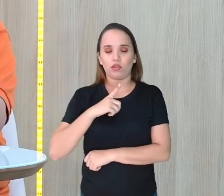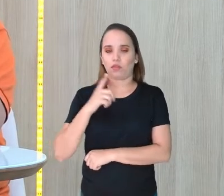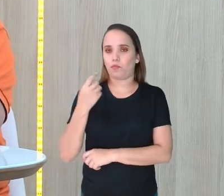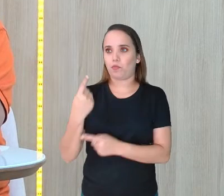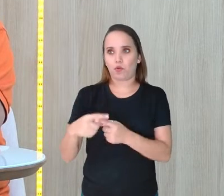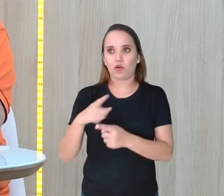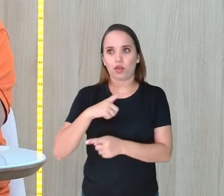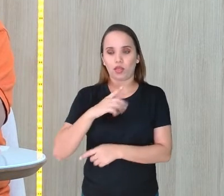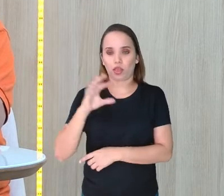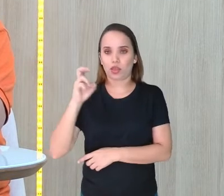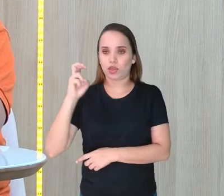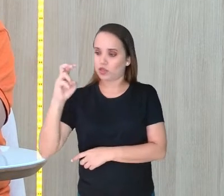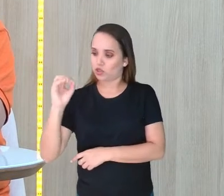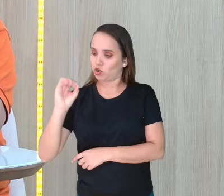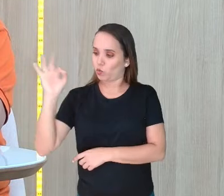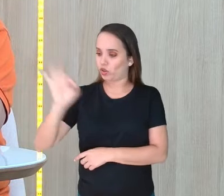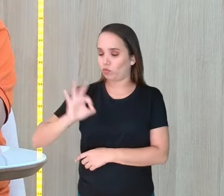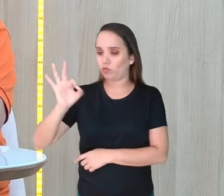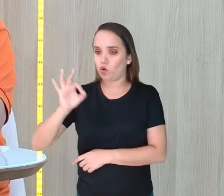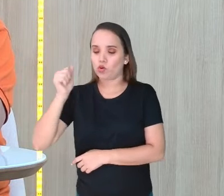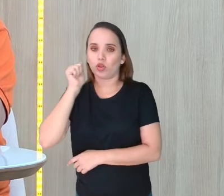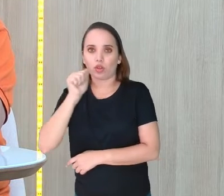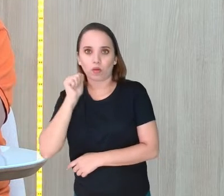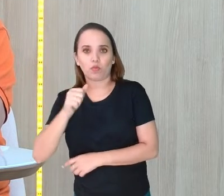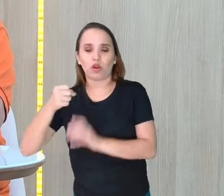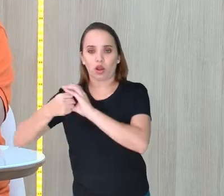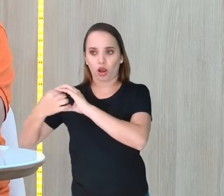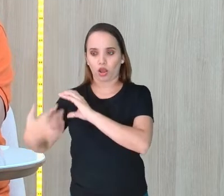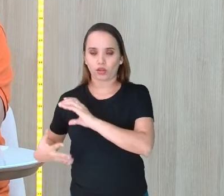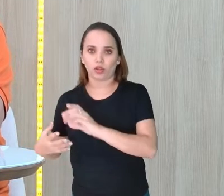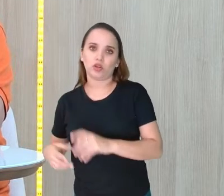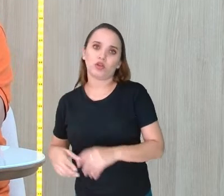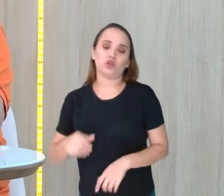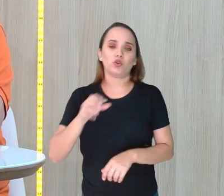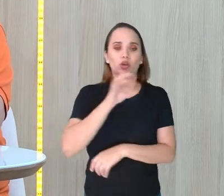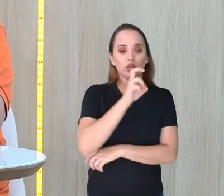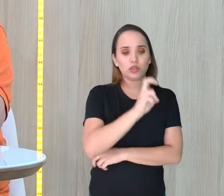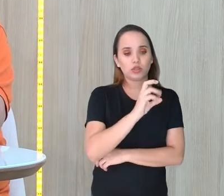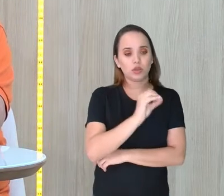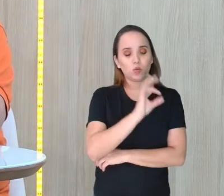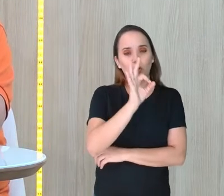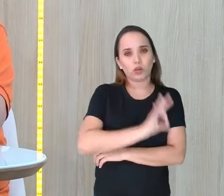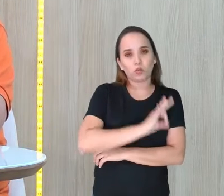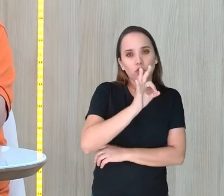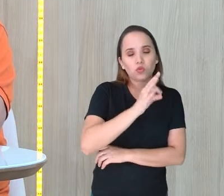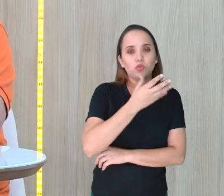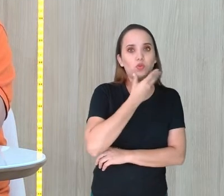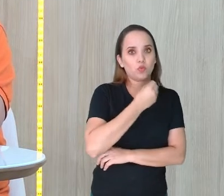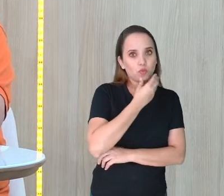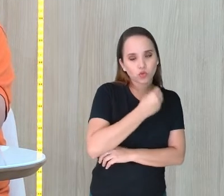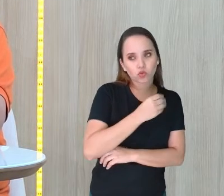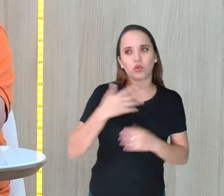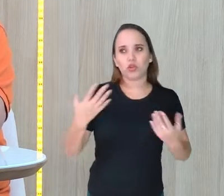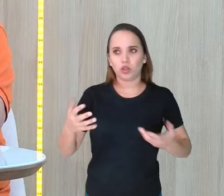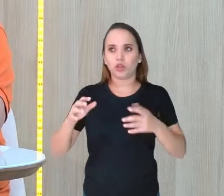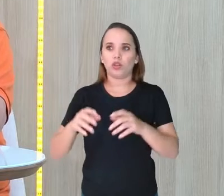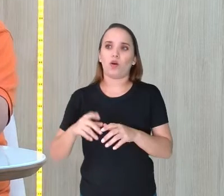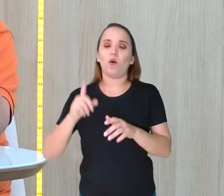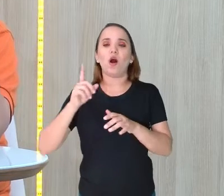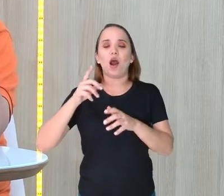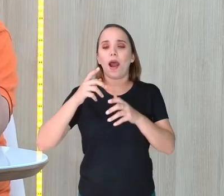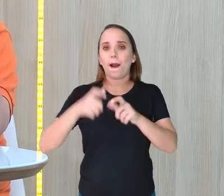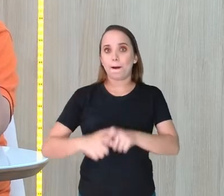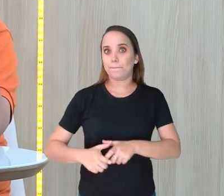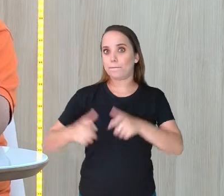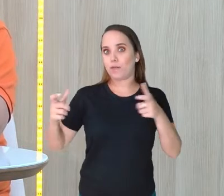no gameta feminino de informações, de características, 50% no feminino, a grande vantagem é vamos